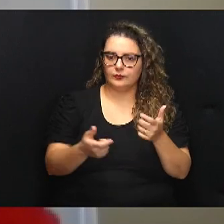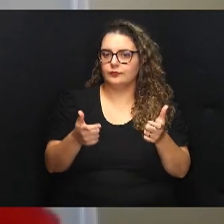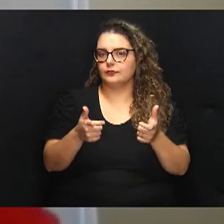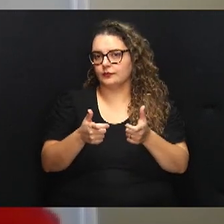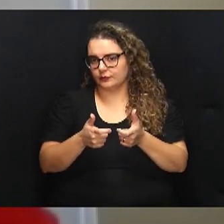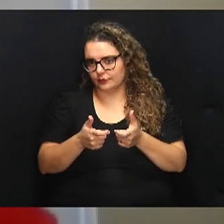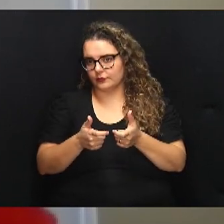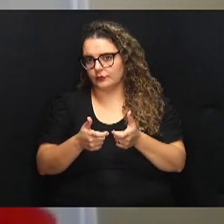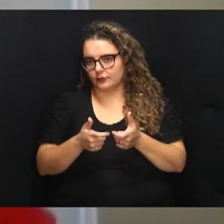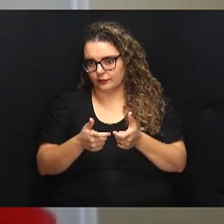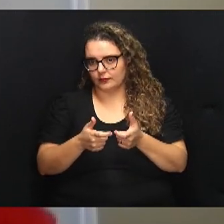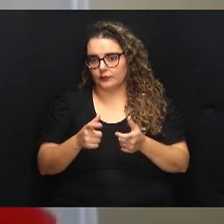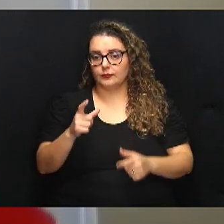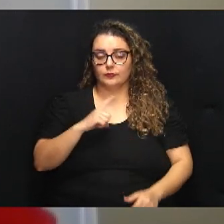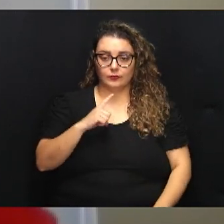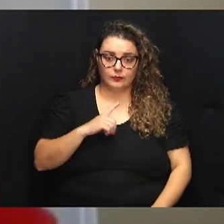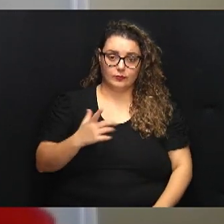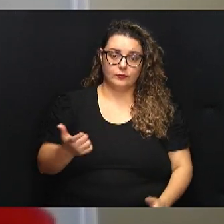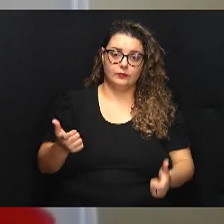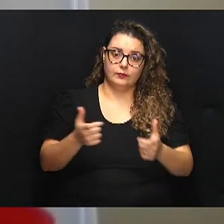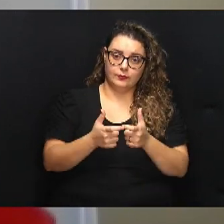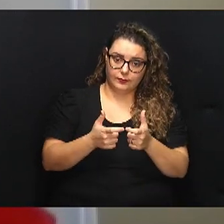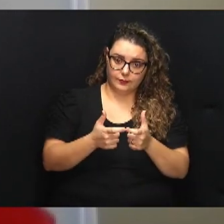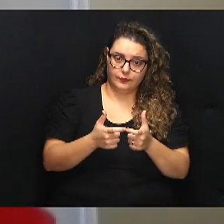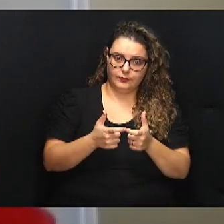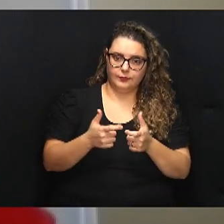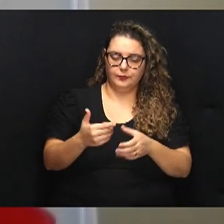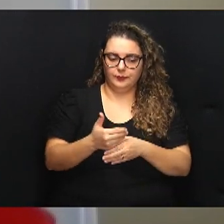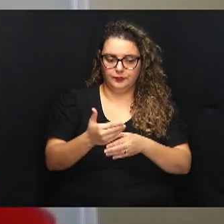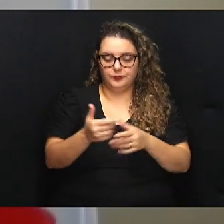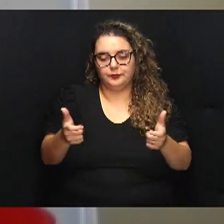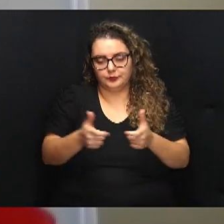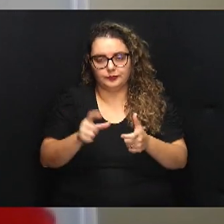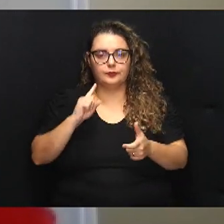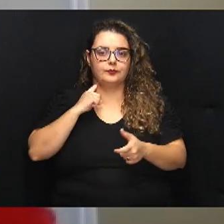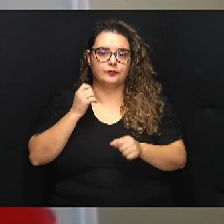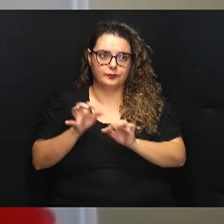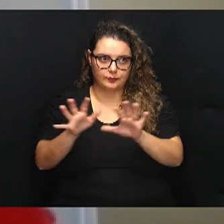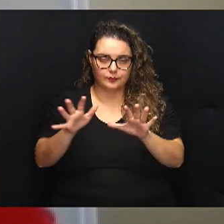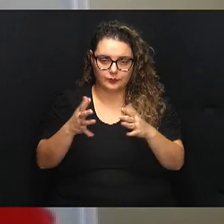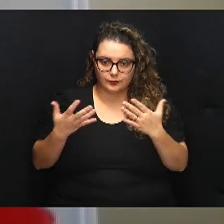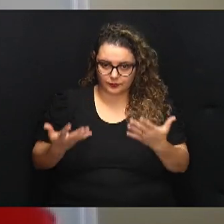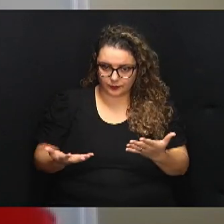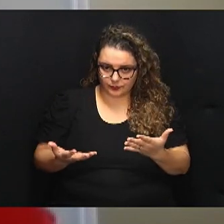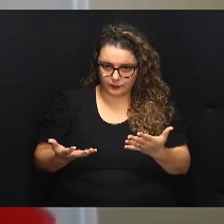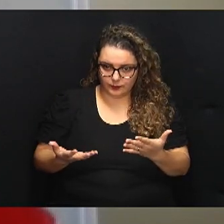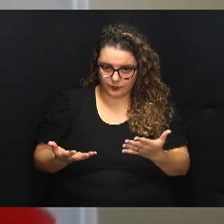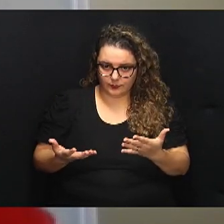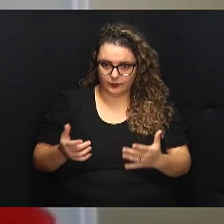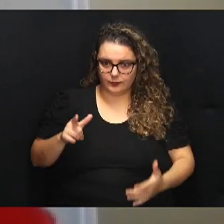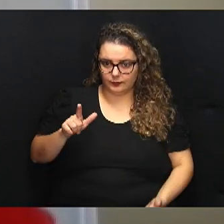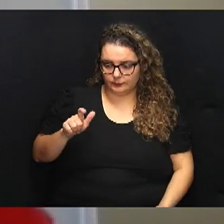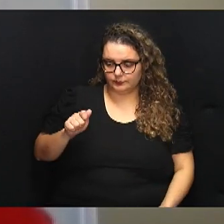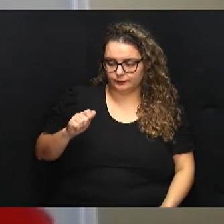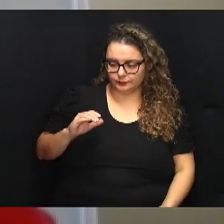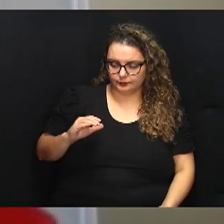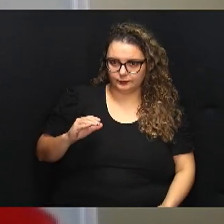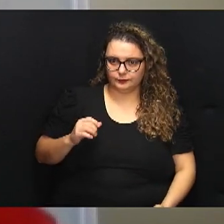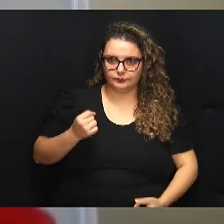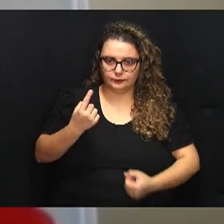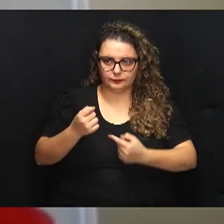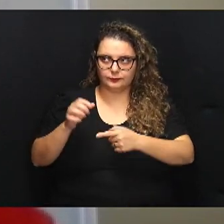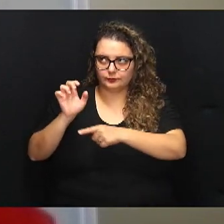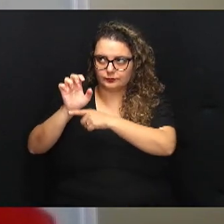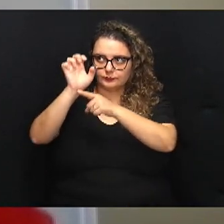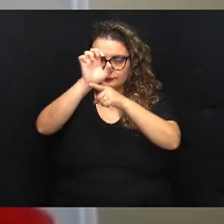pelo fato de terem pequeno porte e pequeno potencial poluidor. Então, a LAC surgiu em alguns